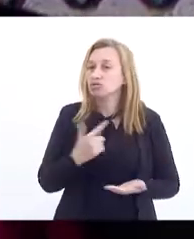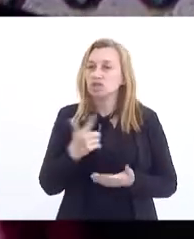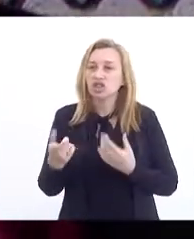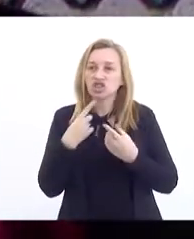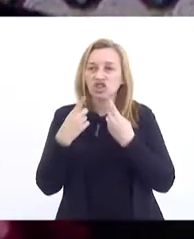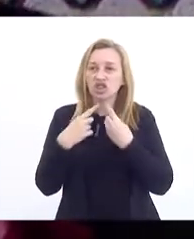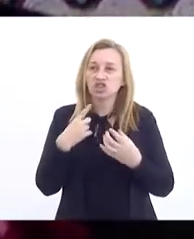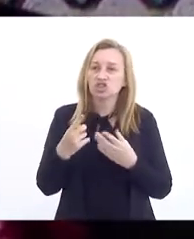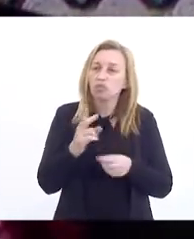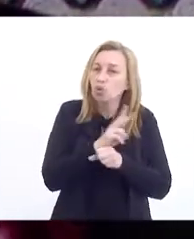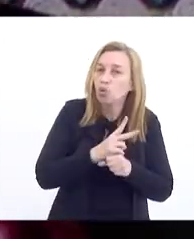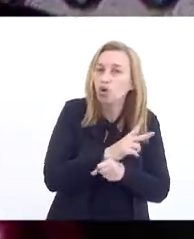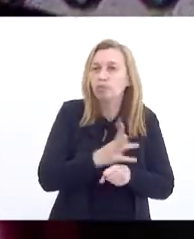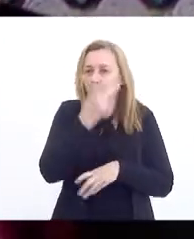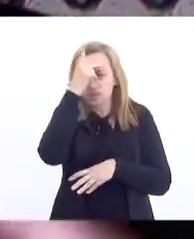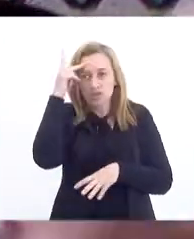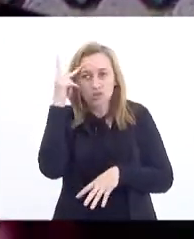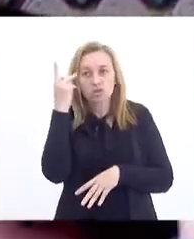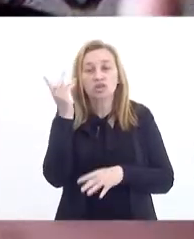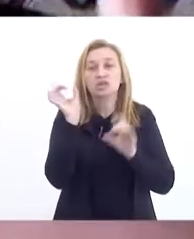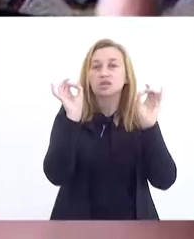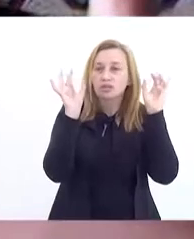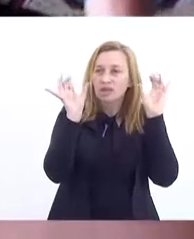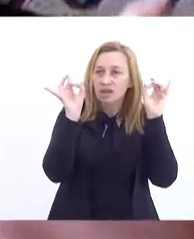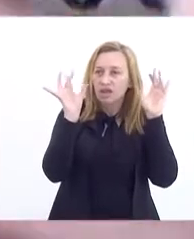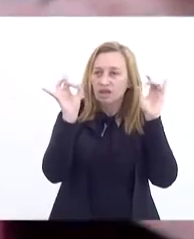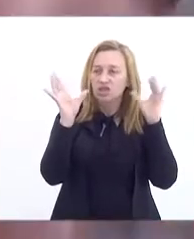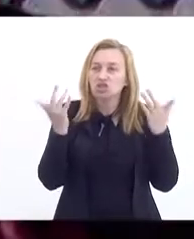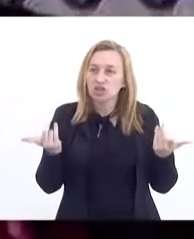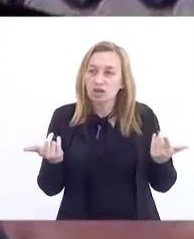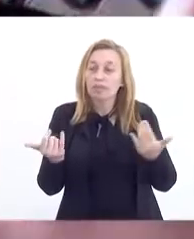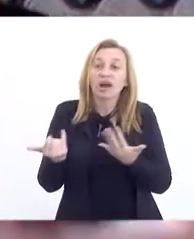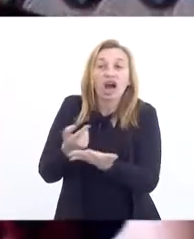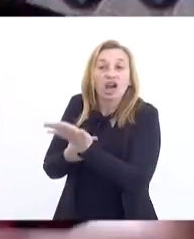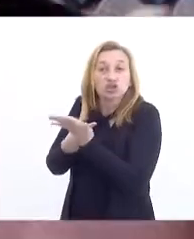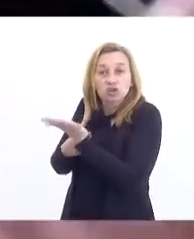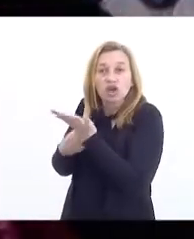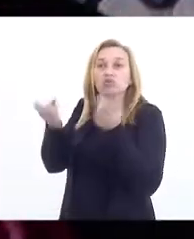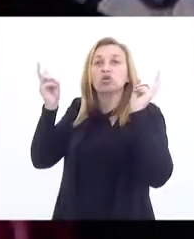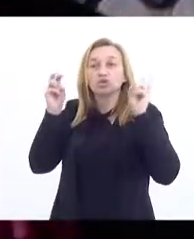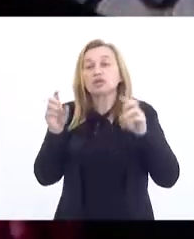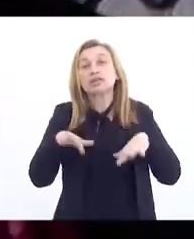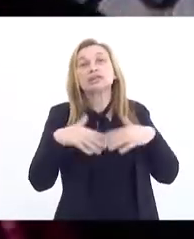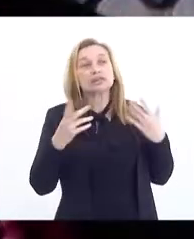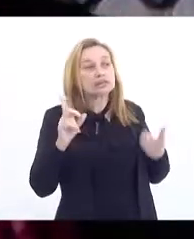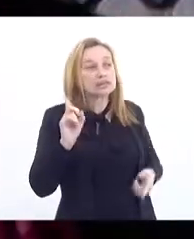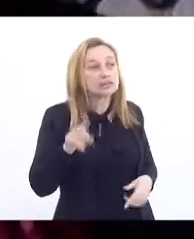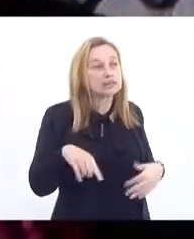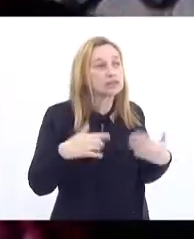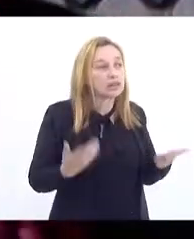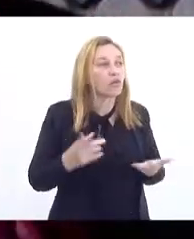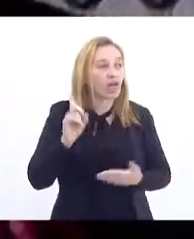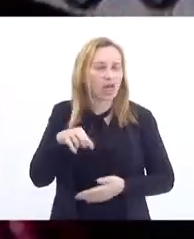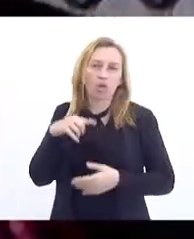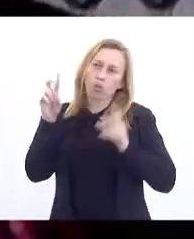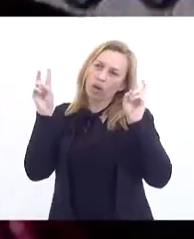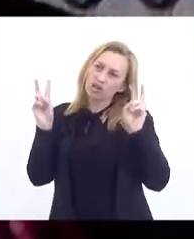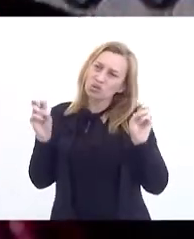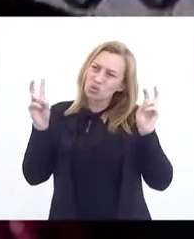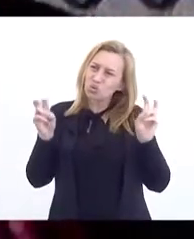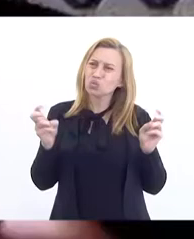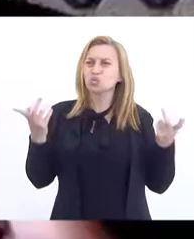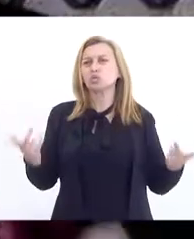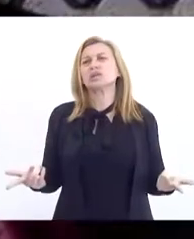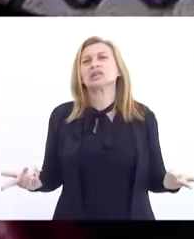sempre busca pessoas que são especialistas para nos ajudar. Então, isso é uma questão